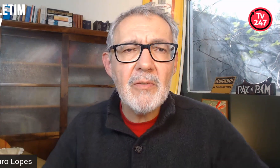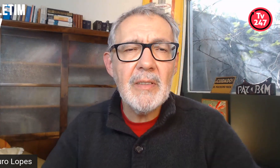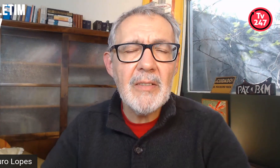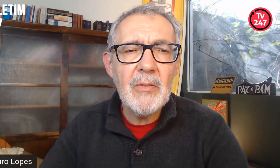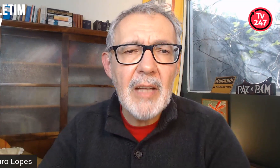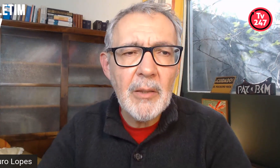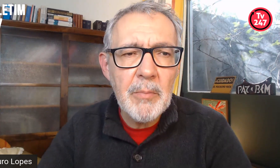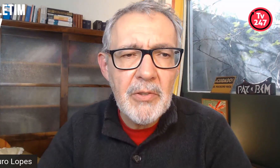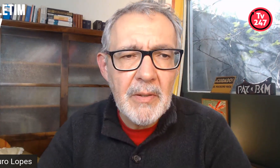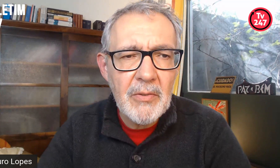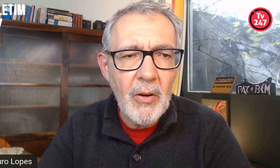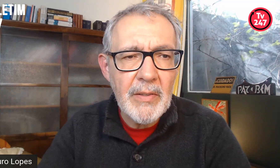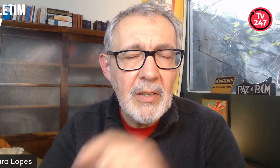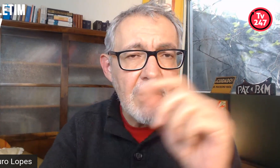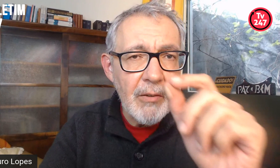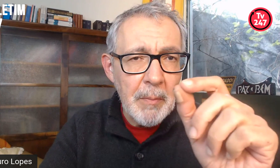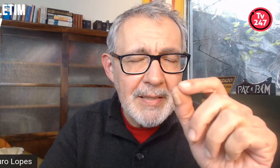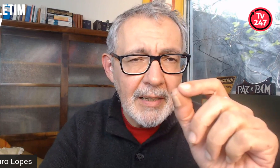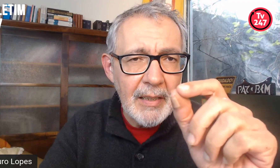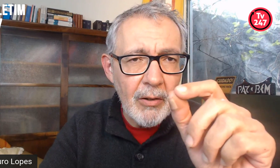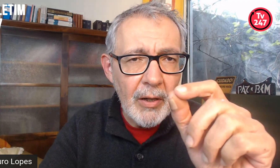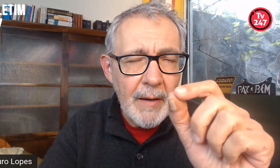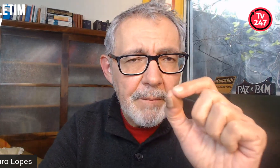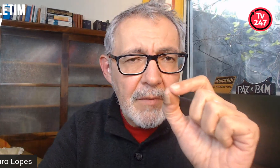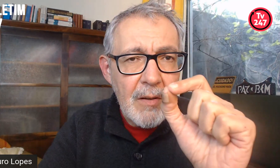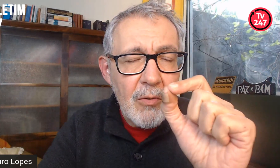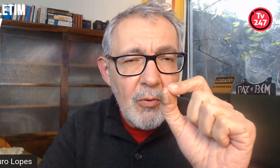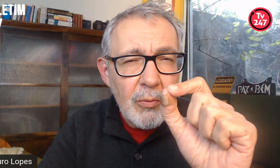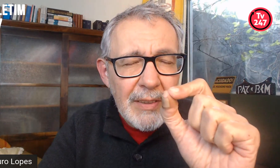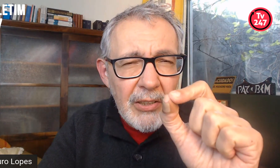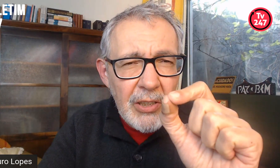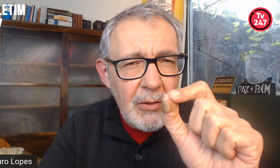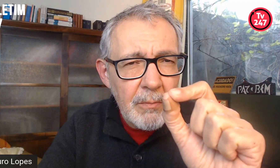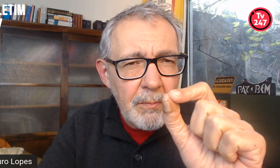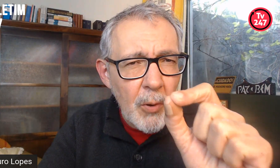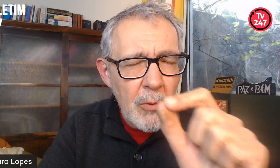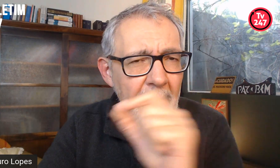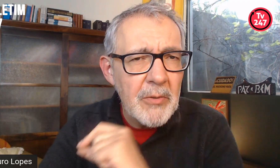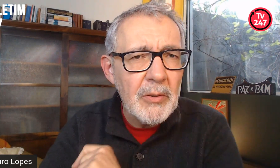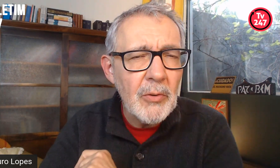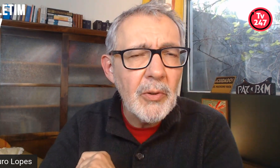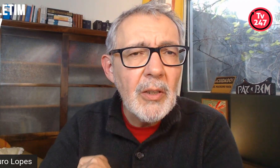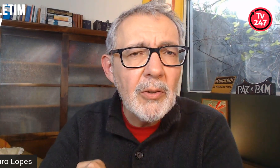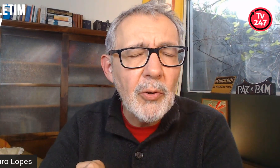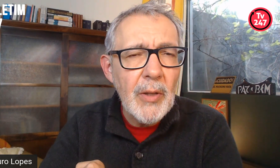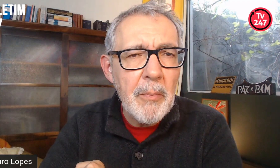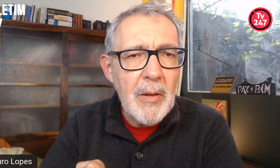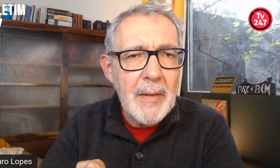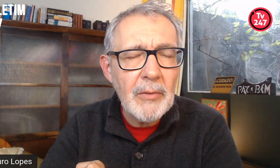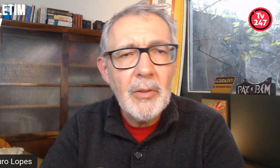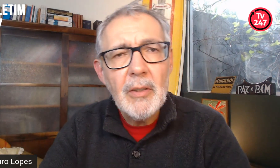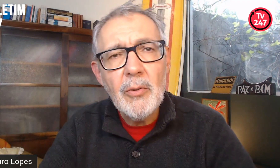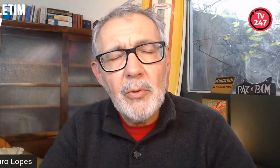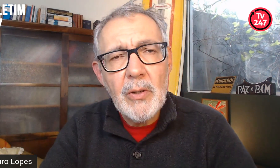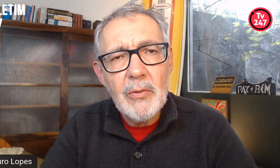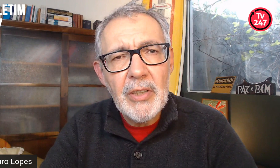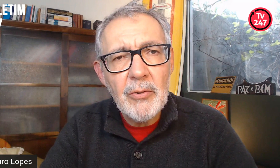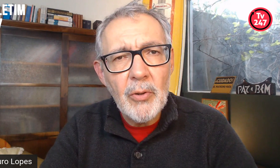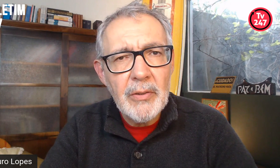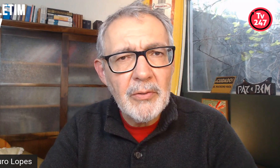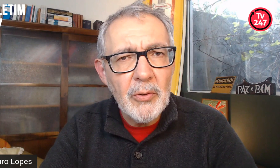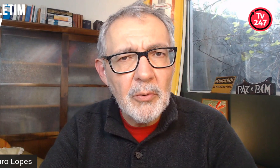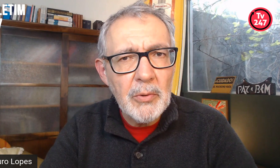foi desnudado por Dimas Covas. Eu vou passar aqui agora um trechinho, pouco mais de um minuto, do depoimento